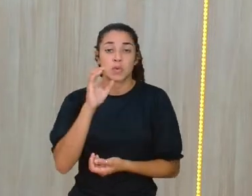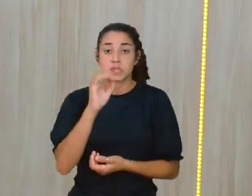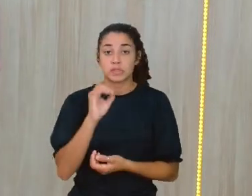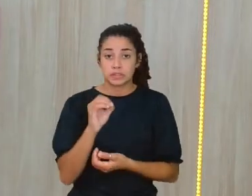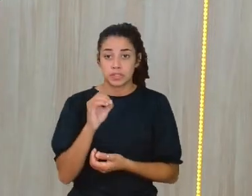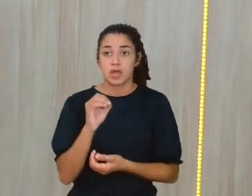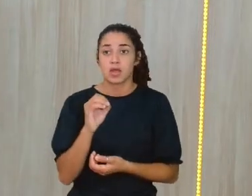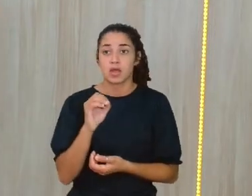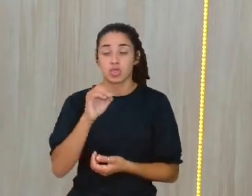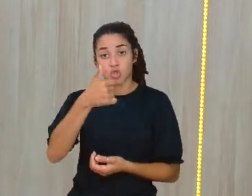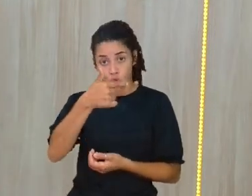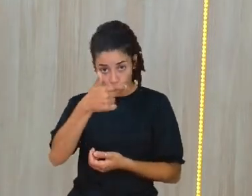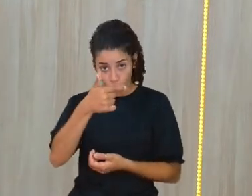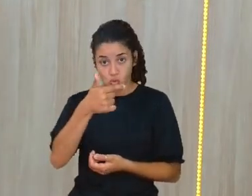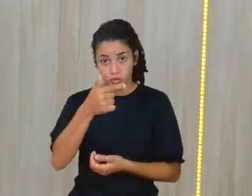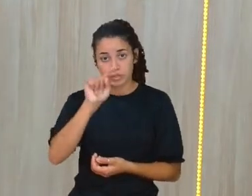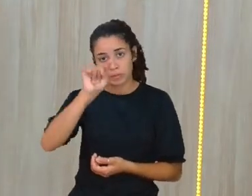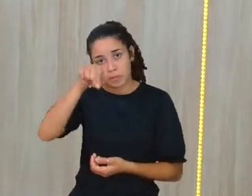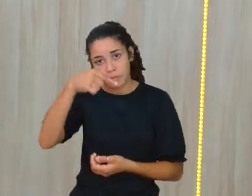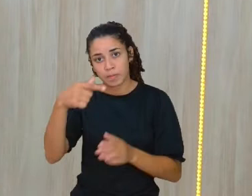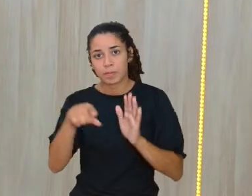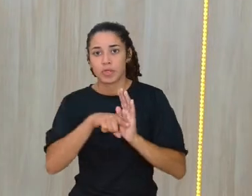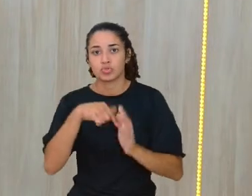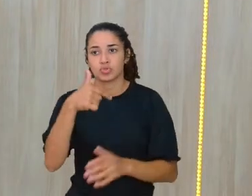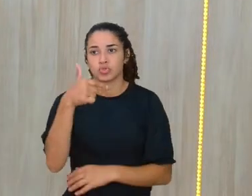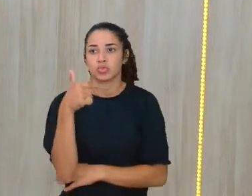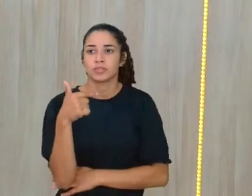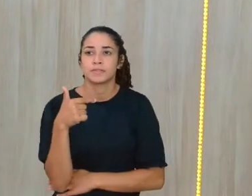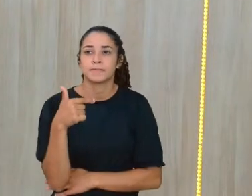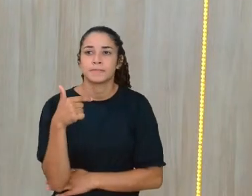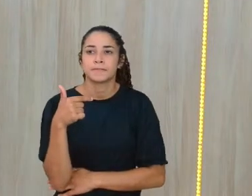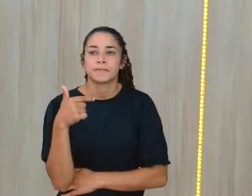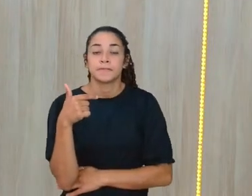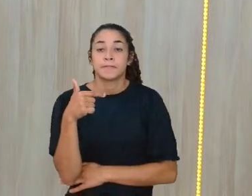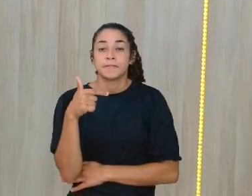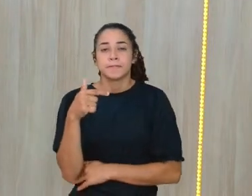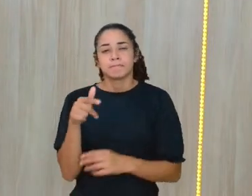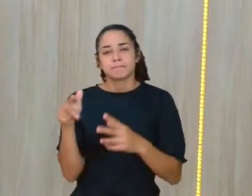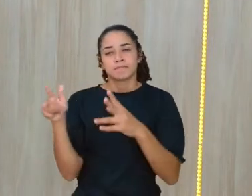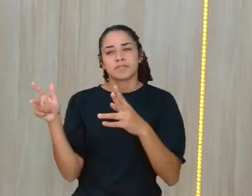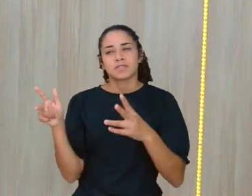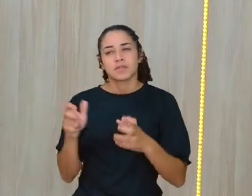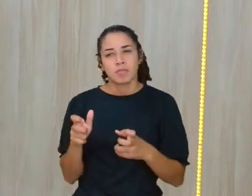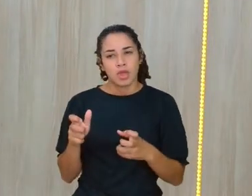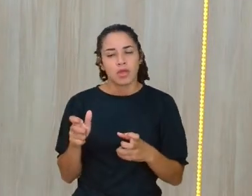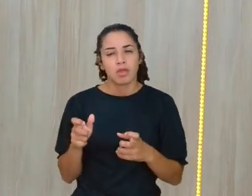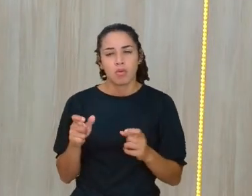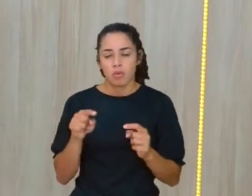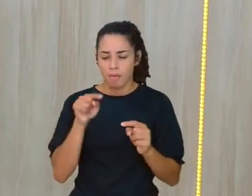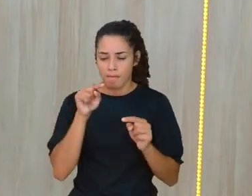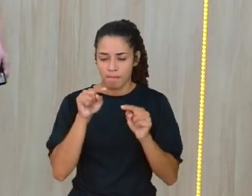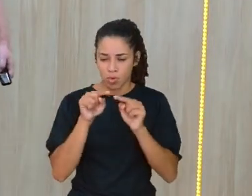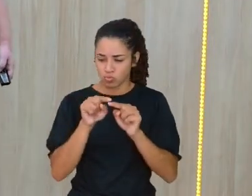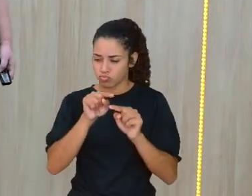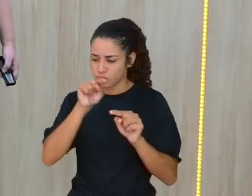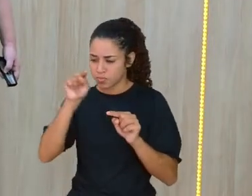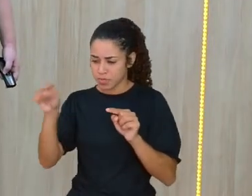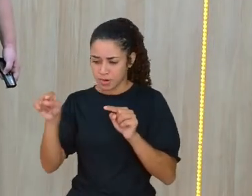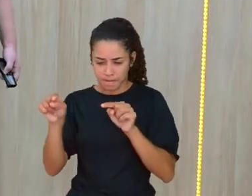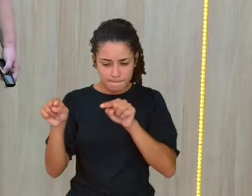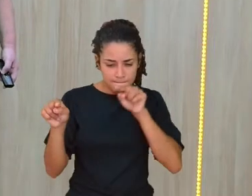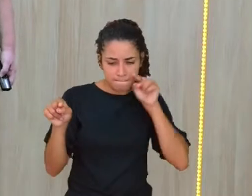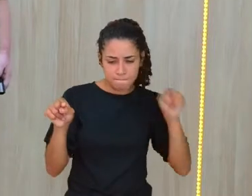menos 2. Perceba, esse ponto e este está na mesma distância. São